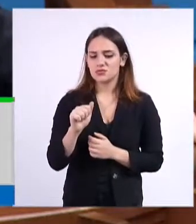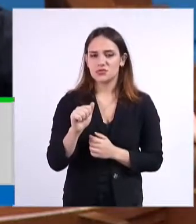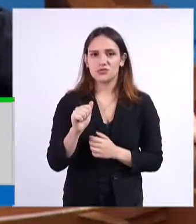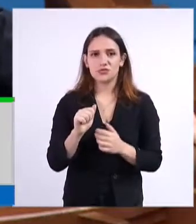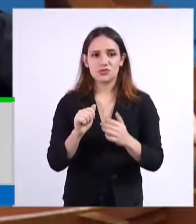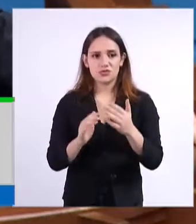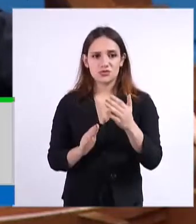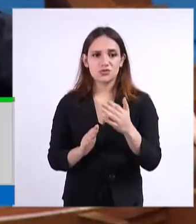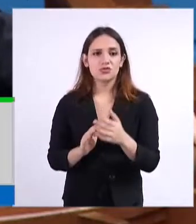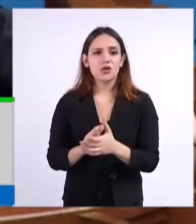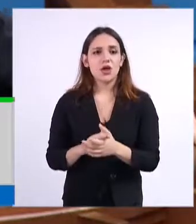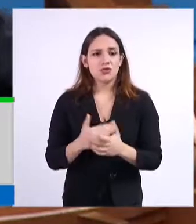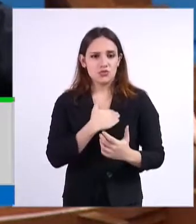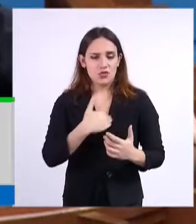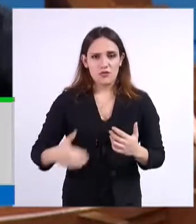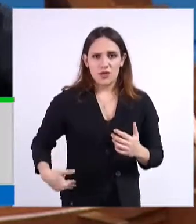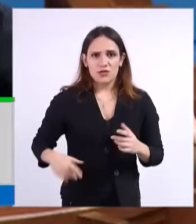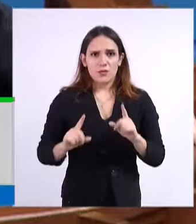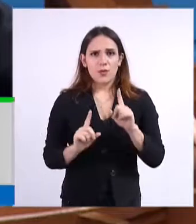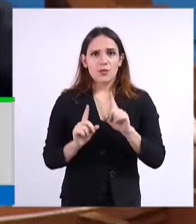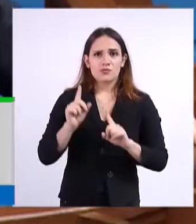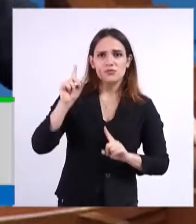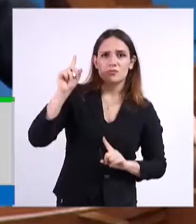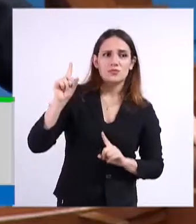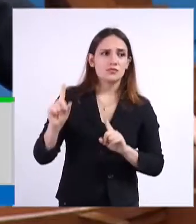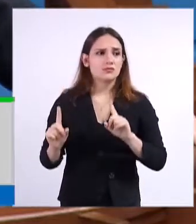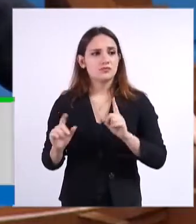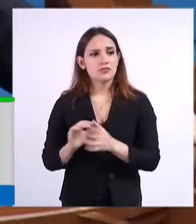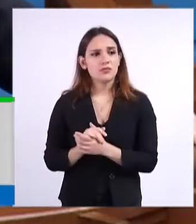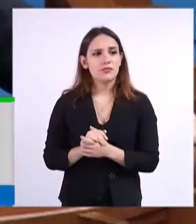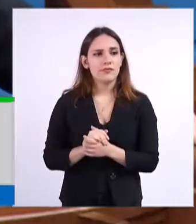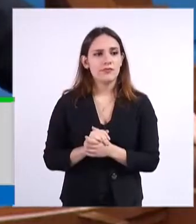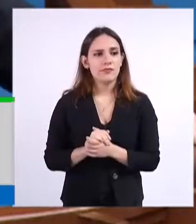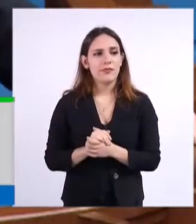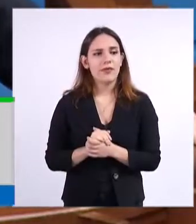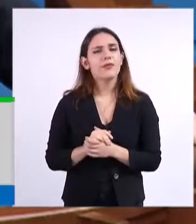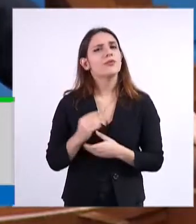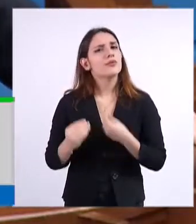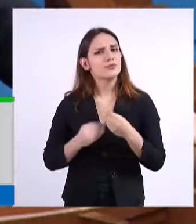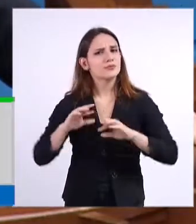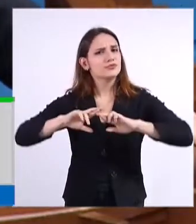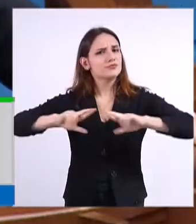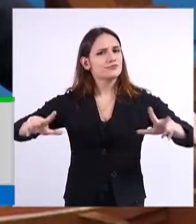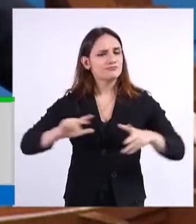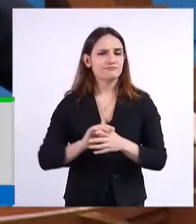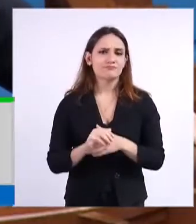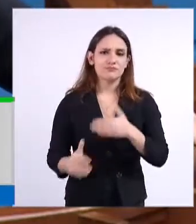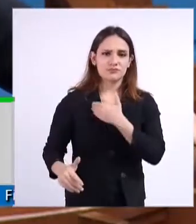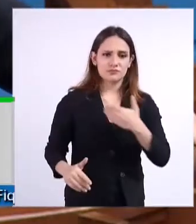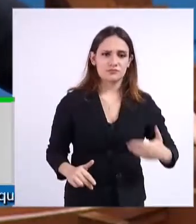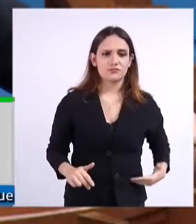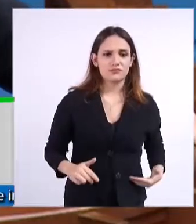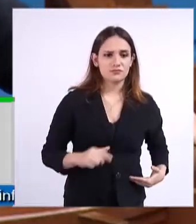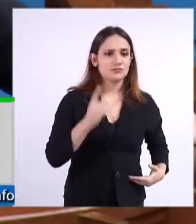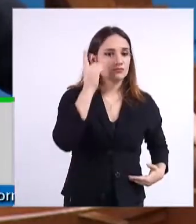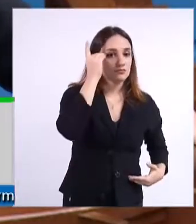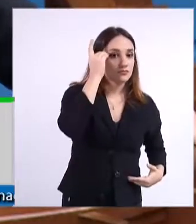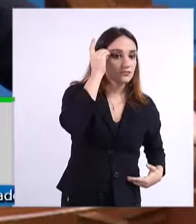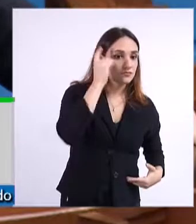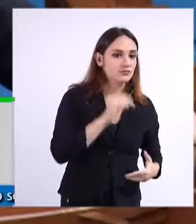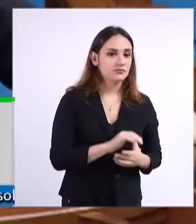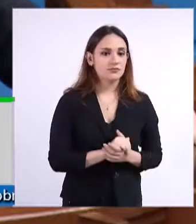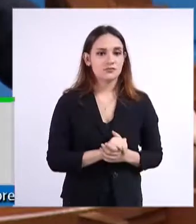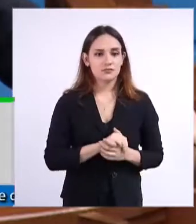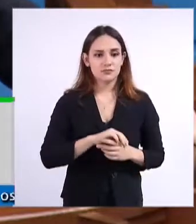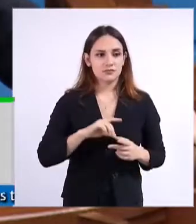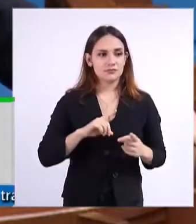dos governos nos primeiros meses, nós vimos assim como foi a história do governo do presidente Dilma, a taxa